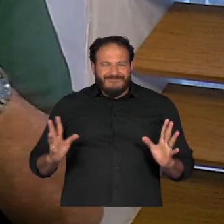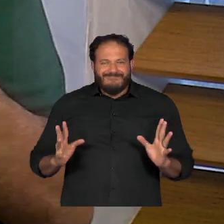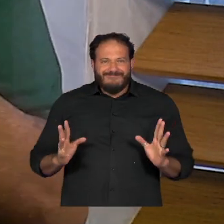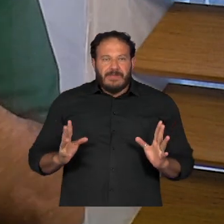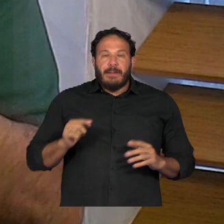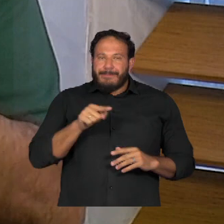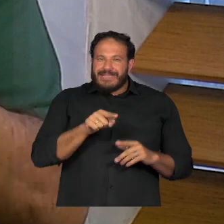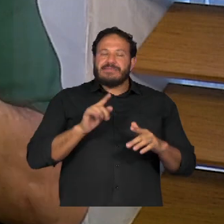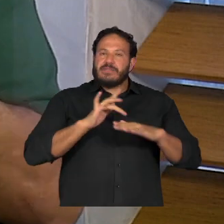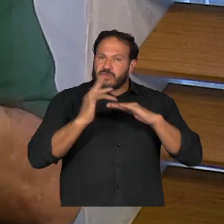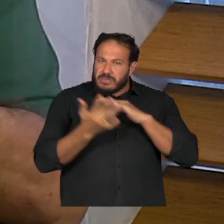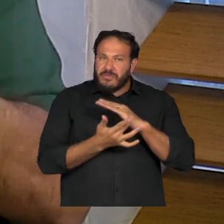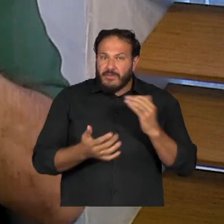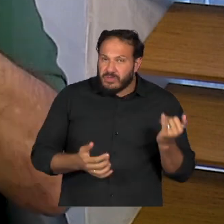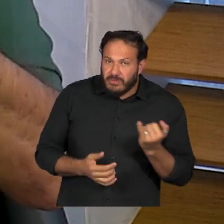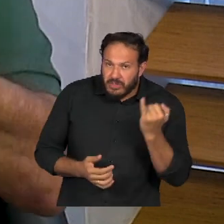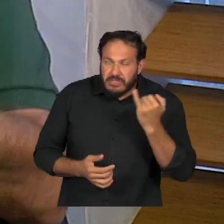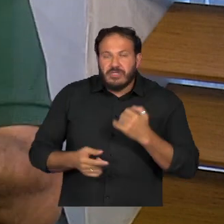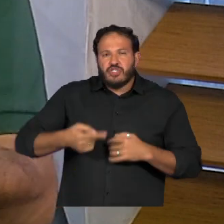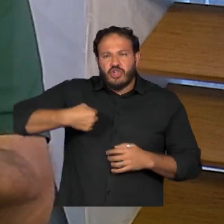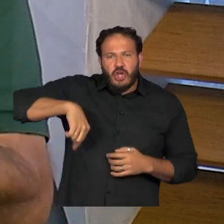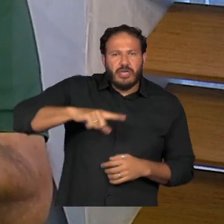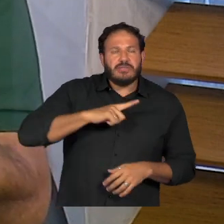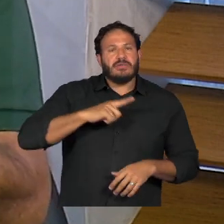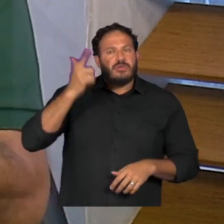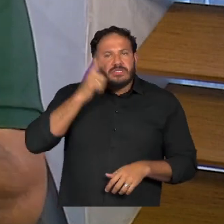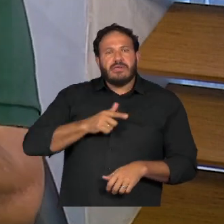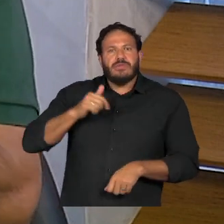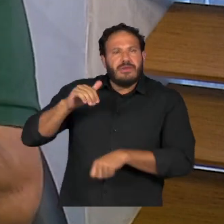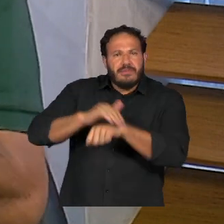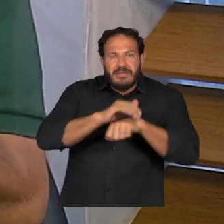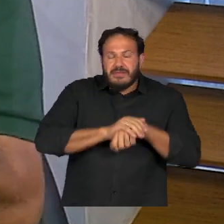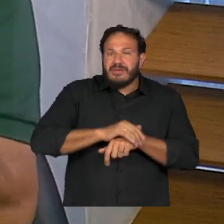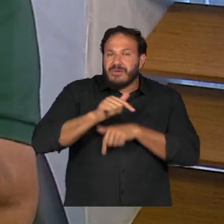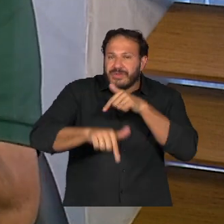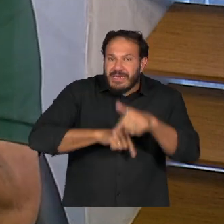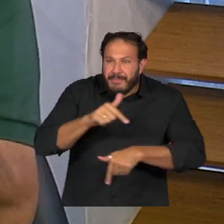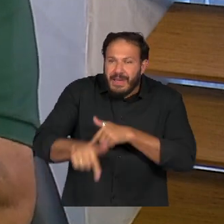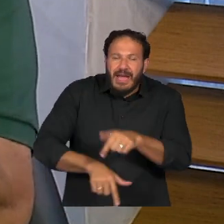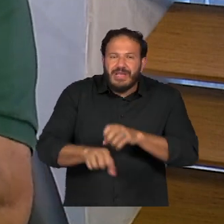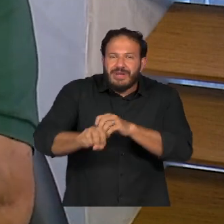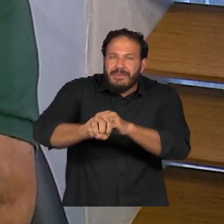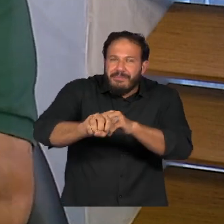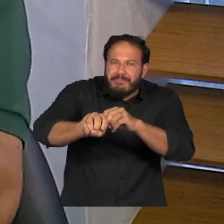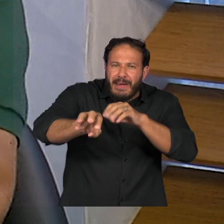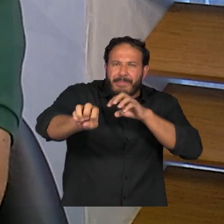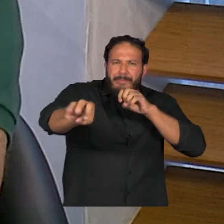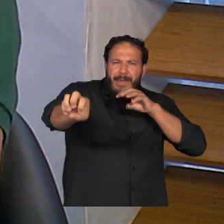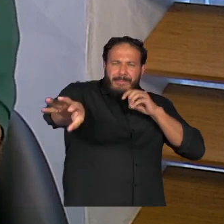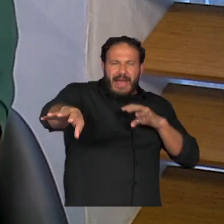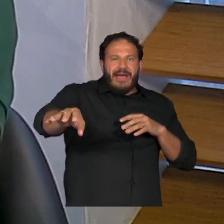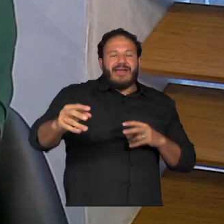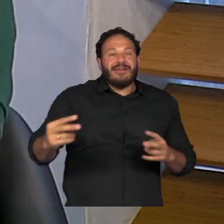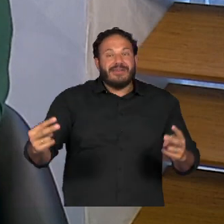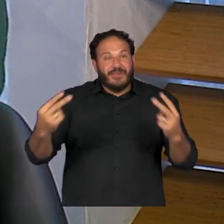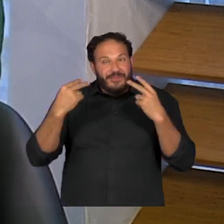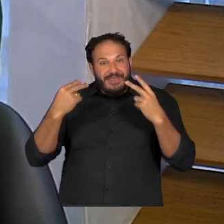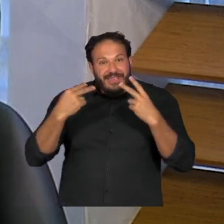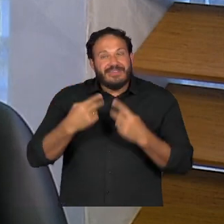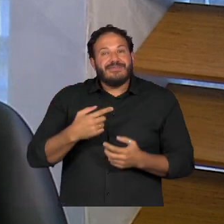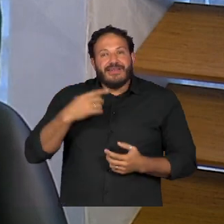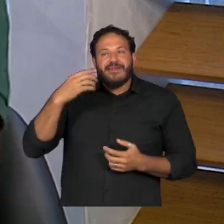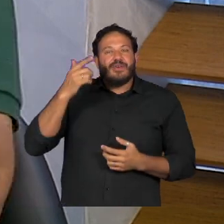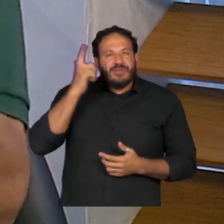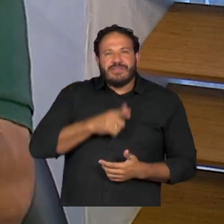desenvolvemos um trabalho de ensino à distância para aqueles que não podiam nós ajudamos a adquirir o